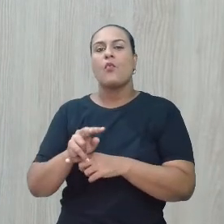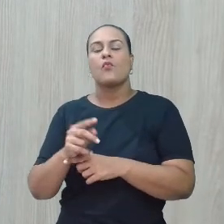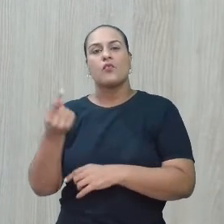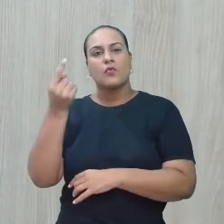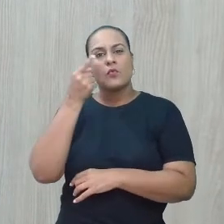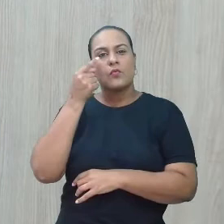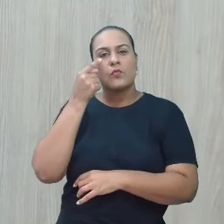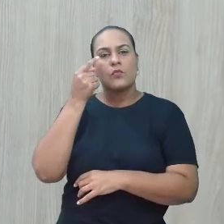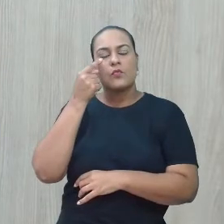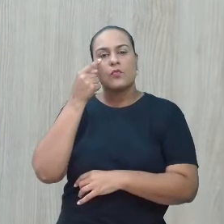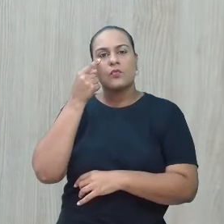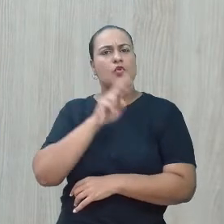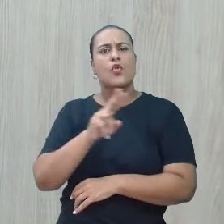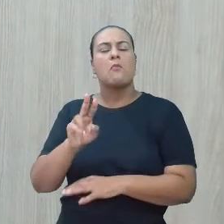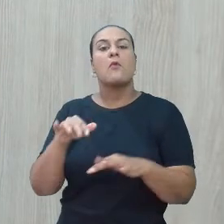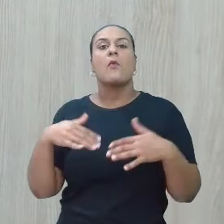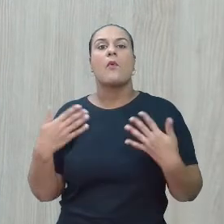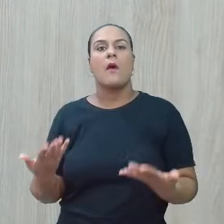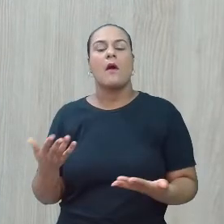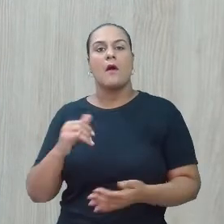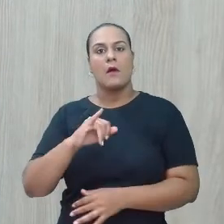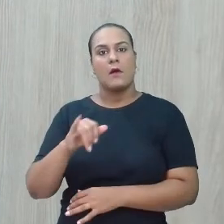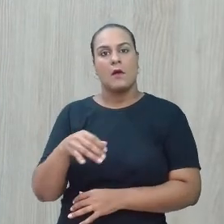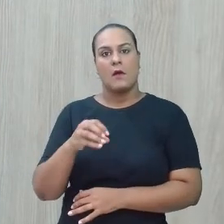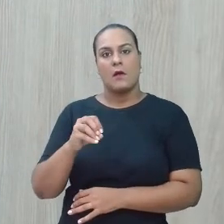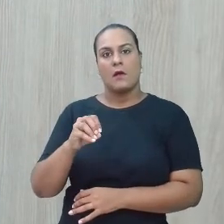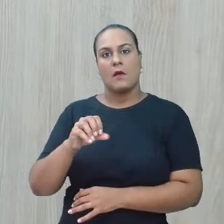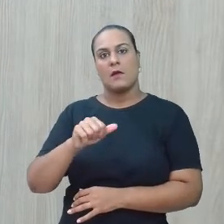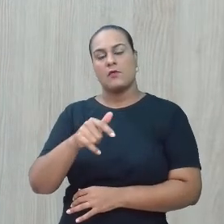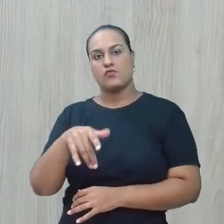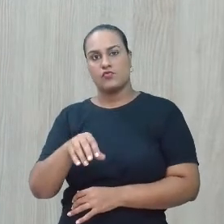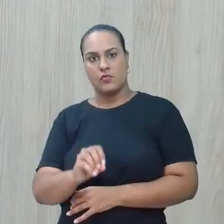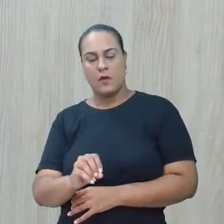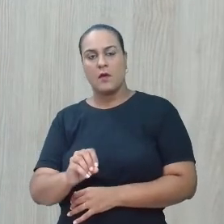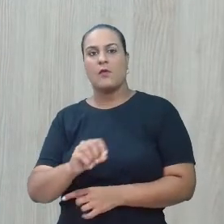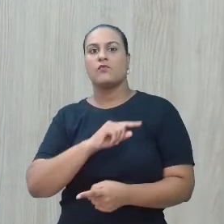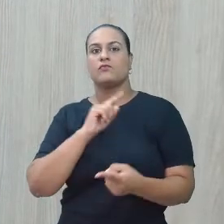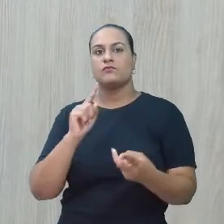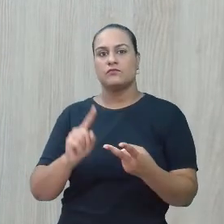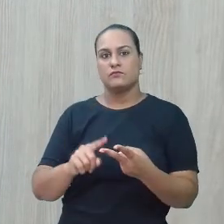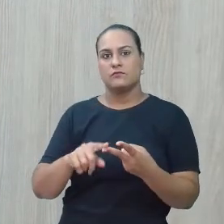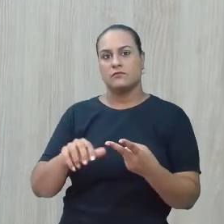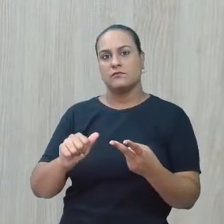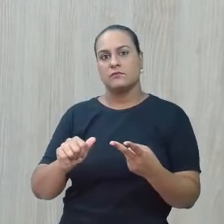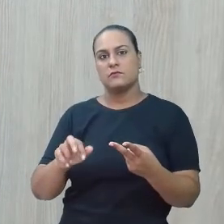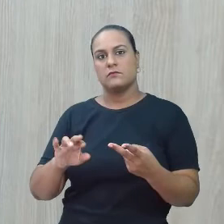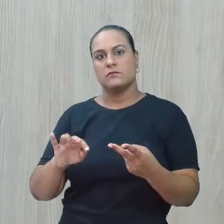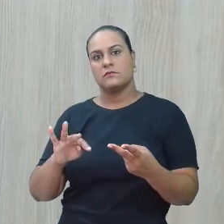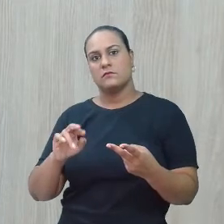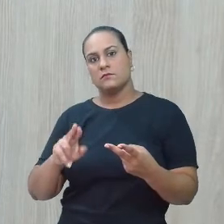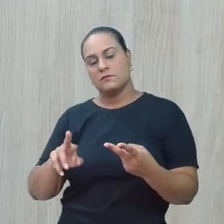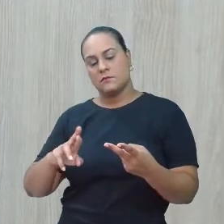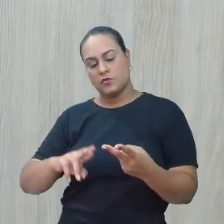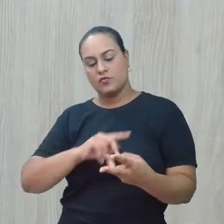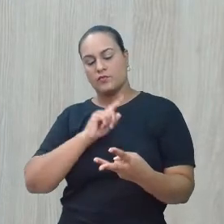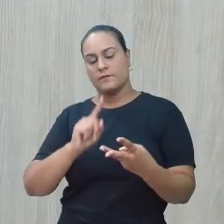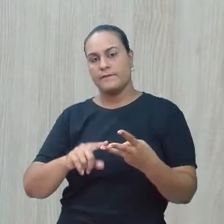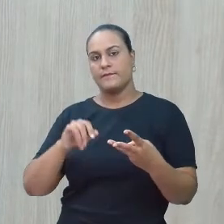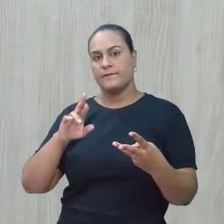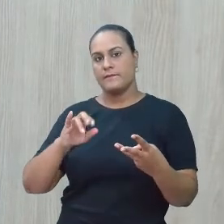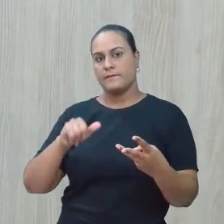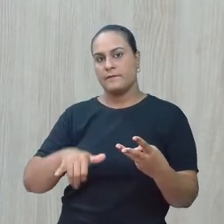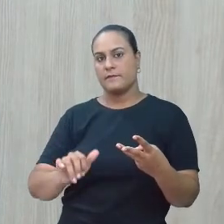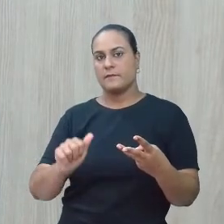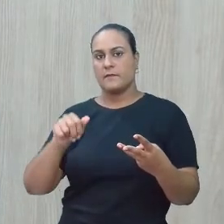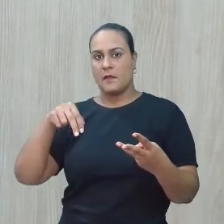colocando aí. João já está respondendo, professor Arthur. Então, muita gente está respondendo. Rian já está respondendo aqui